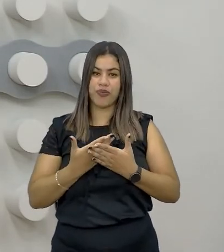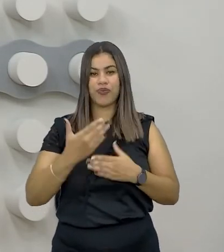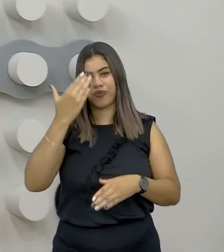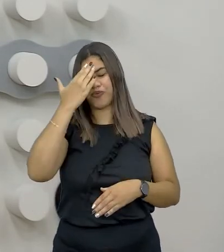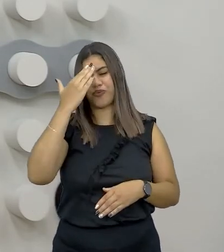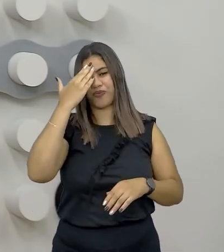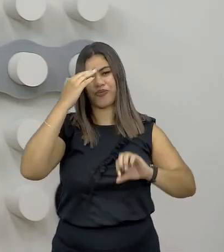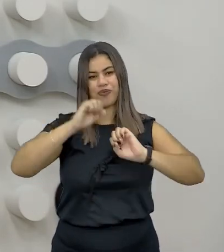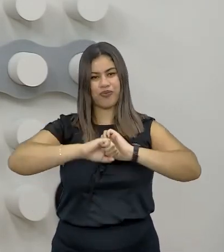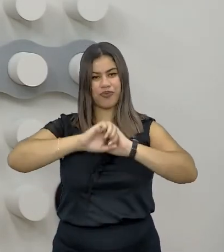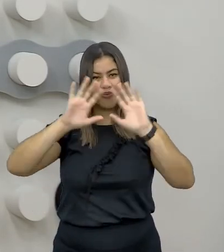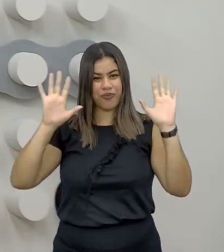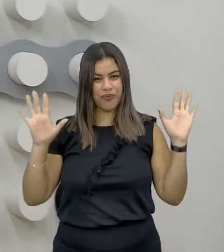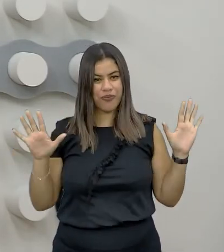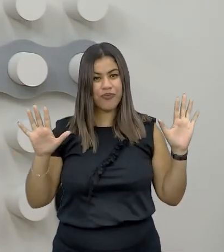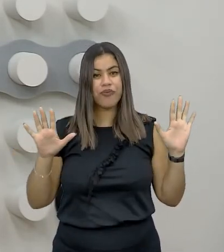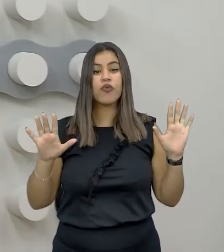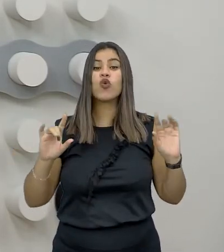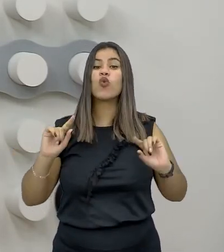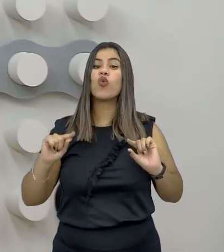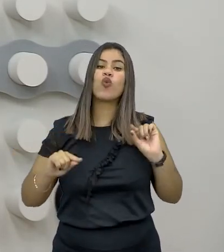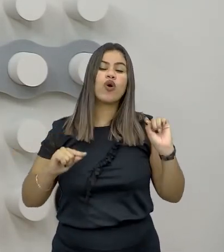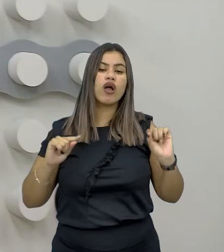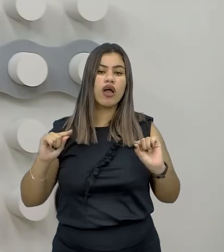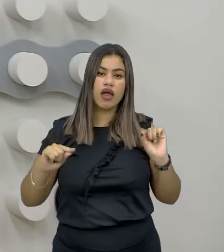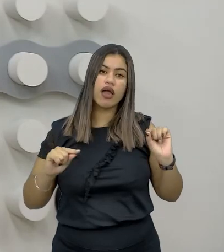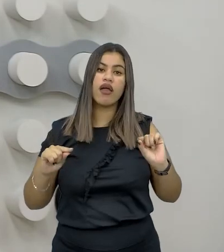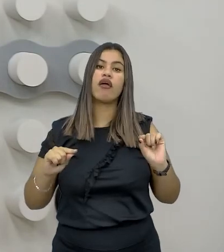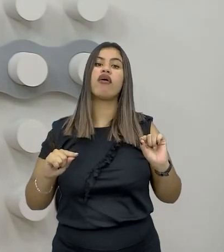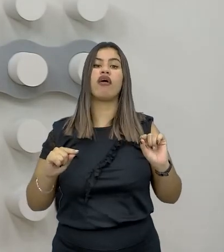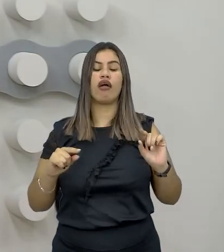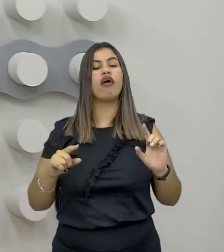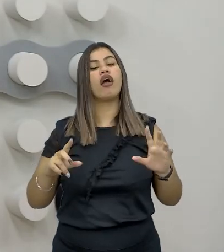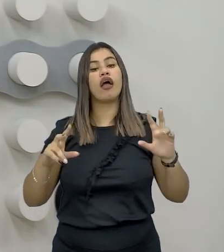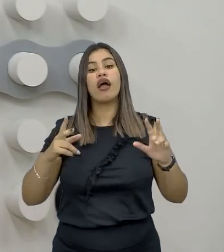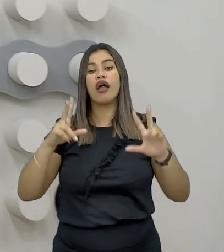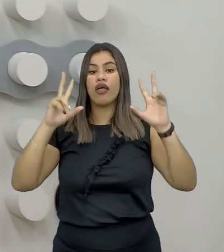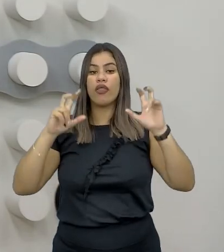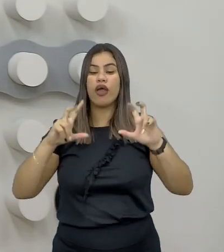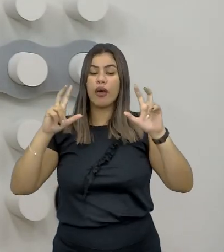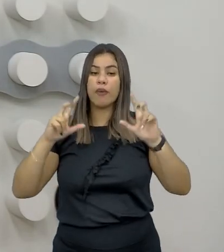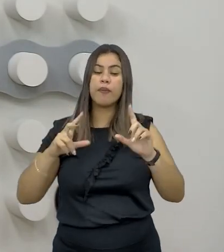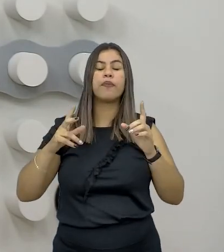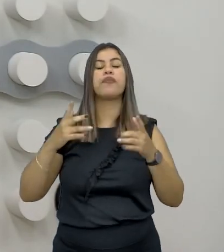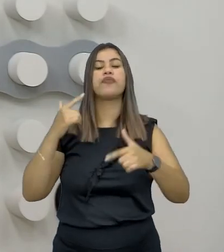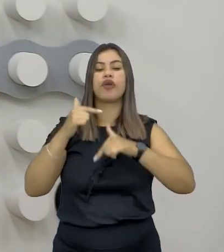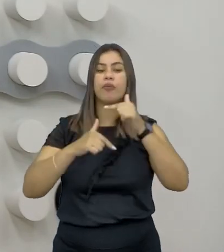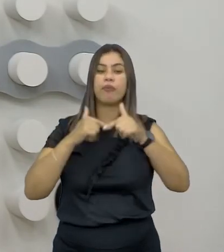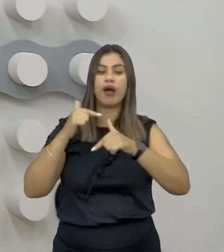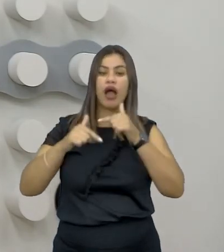entendido, então, a proposta que é falar sobre mudanças sociais, demografia e trabalho,